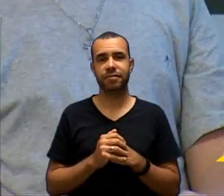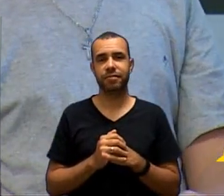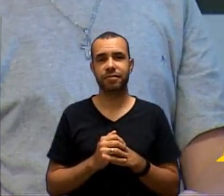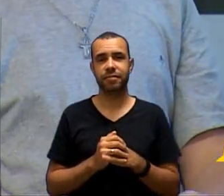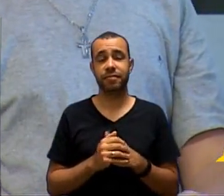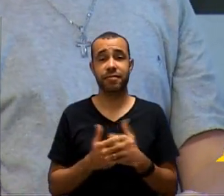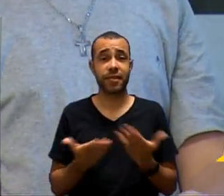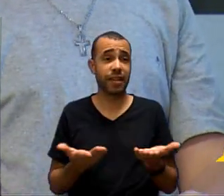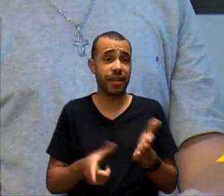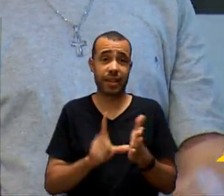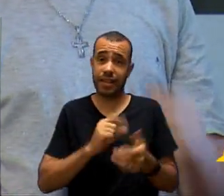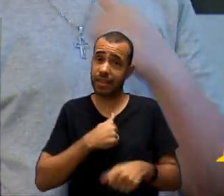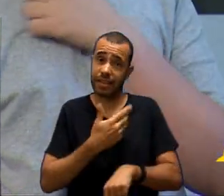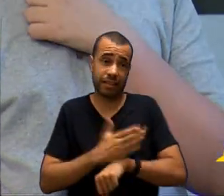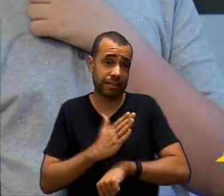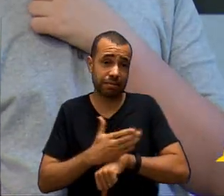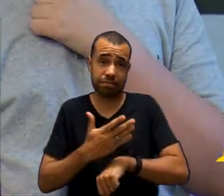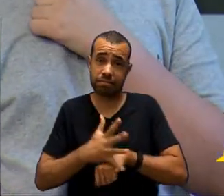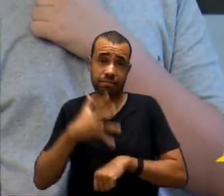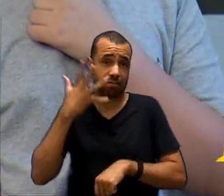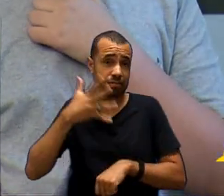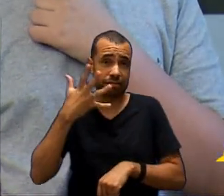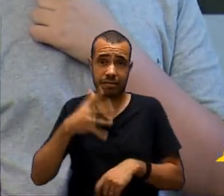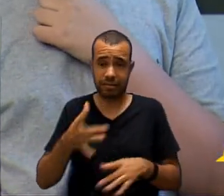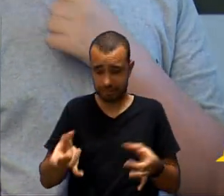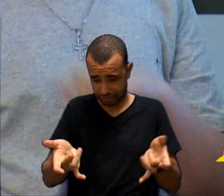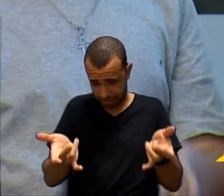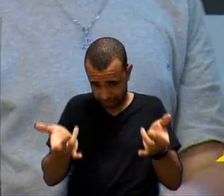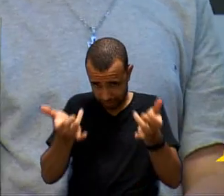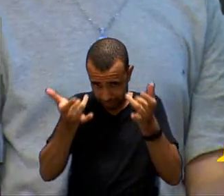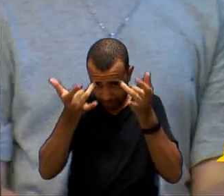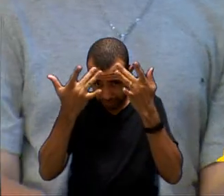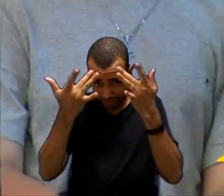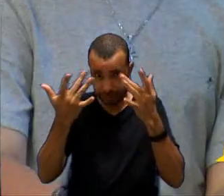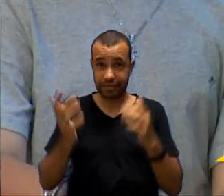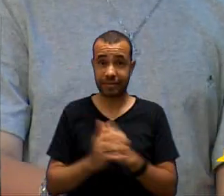Bom, eu não preparei nenhum discurso, então está tudo em mente aqui.